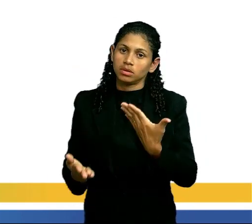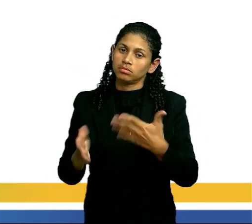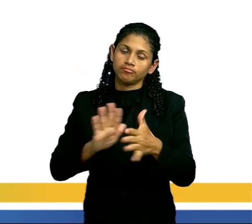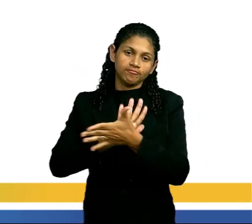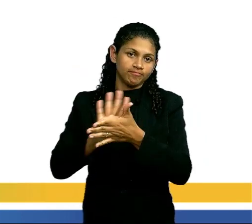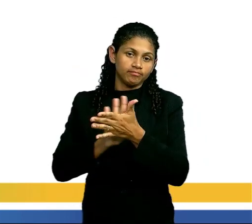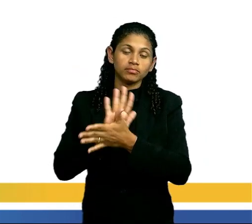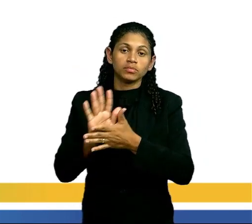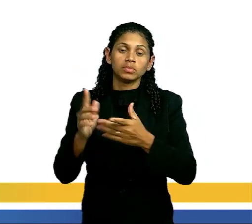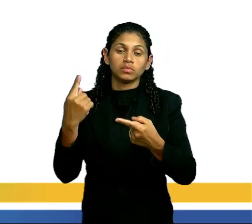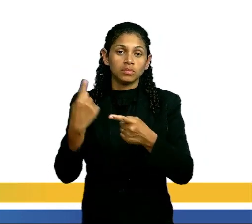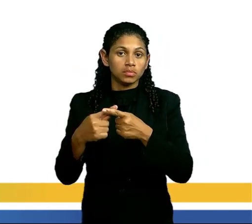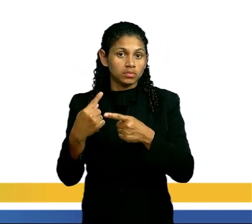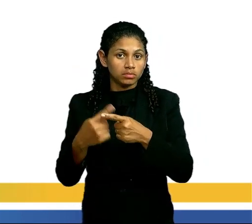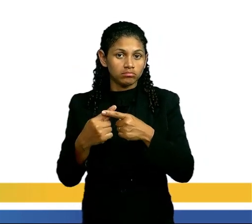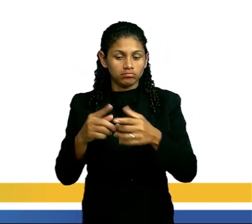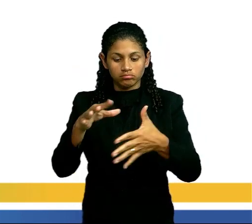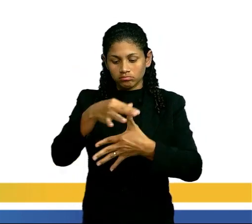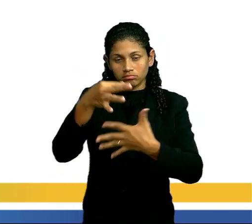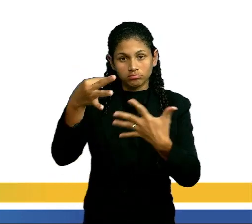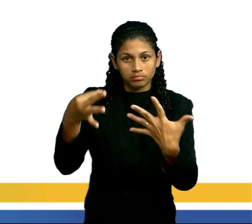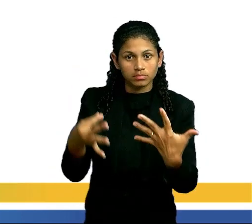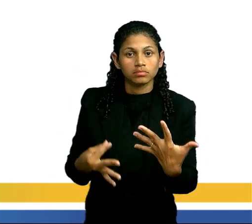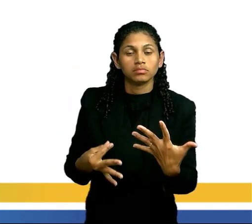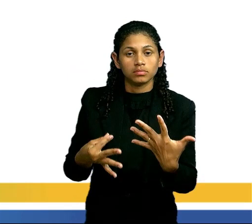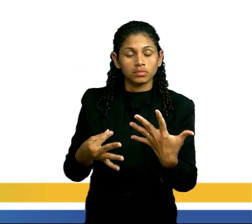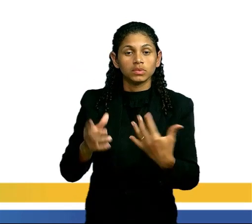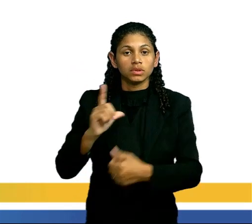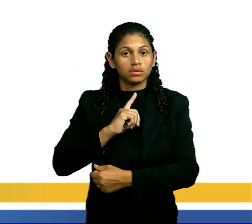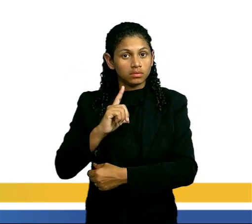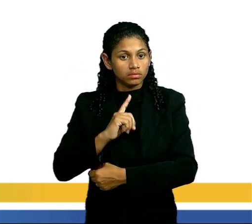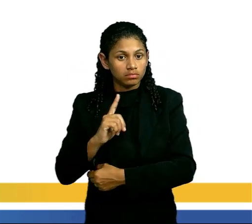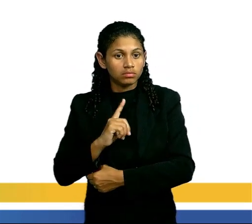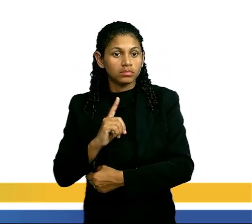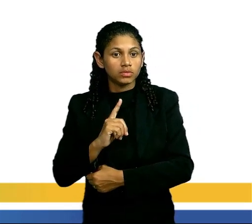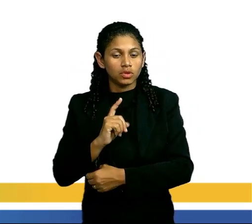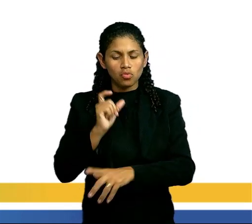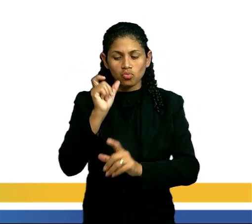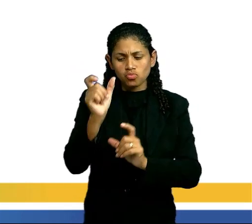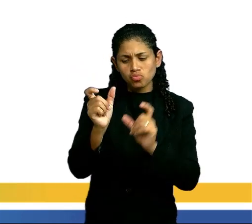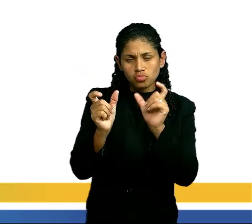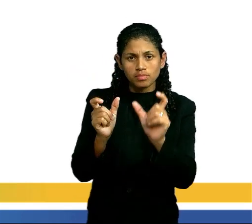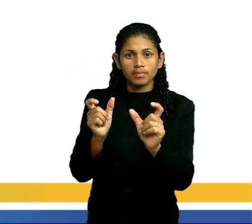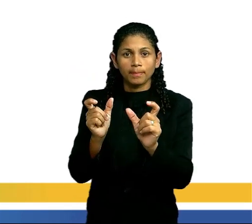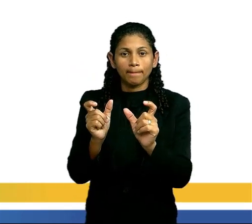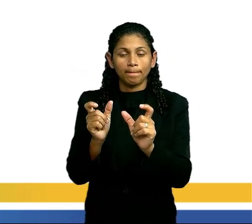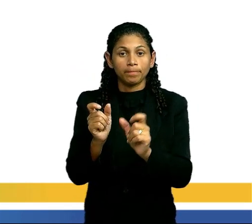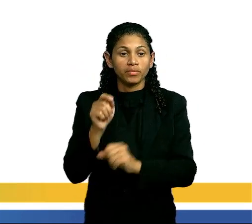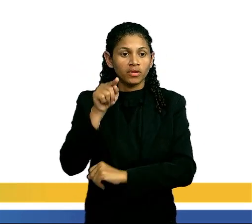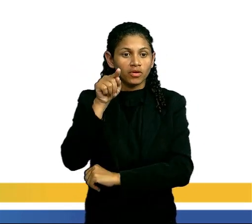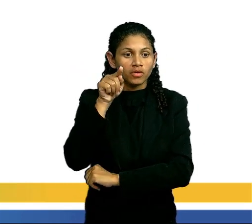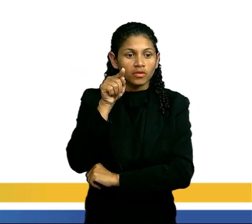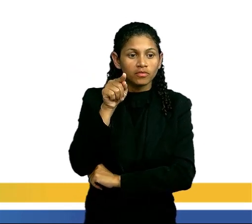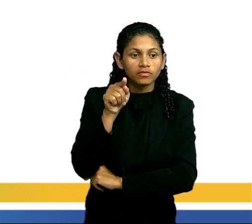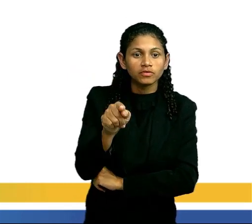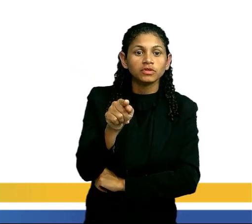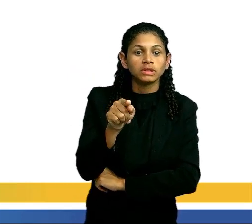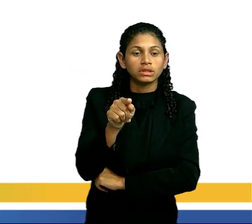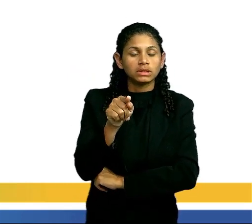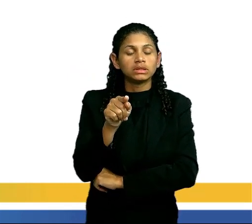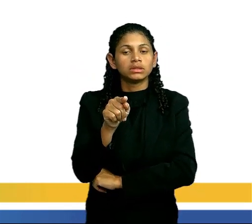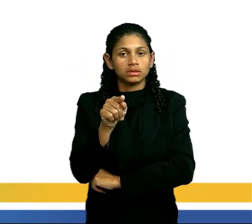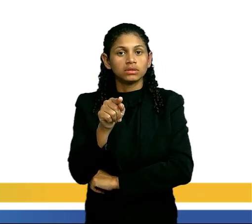cada elemento possui. Observe os trechos da canção. Quanto a você da